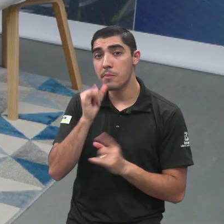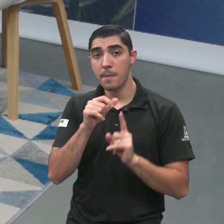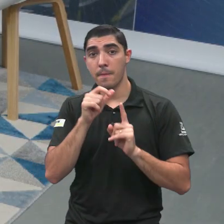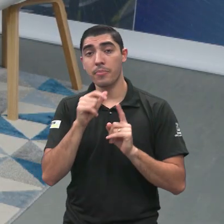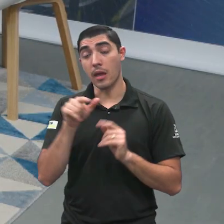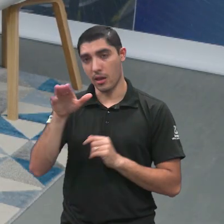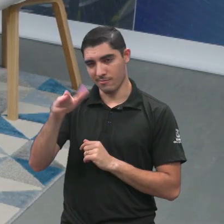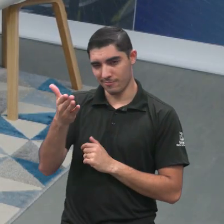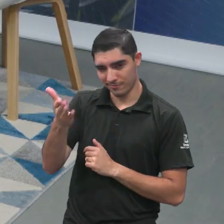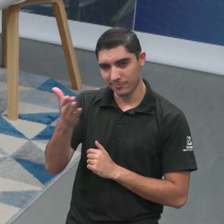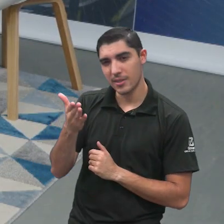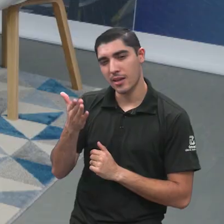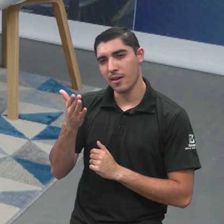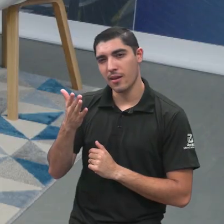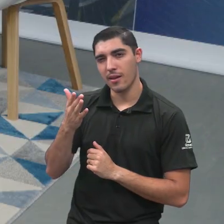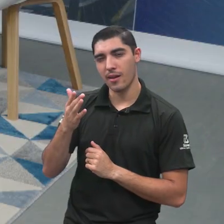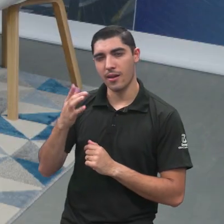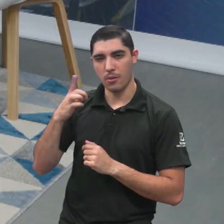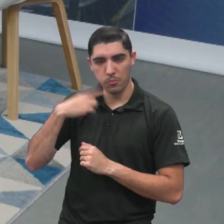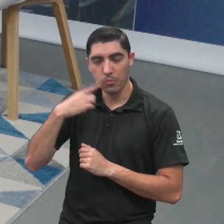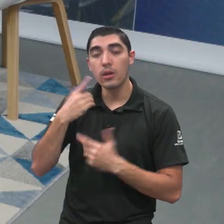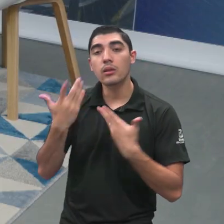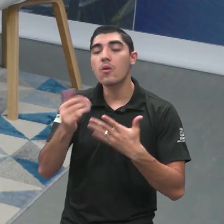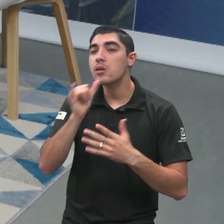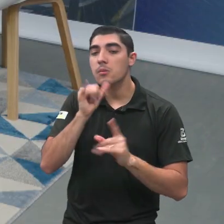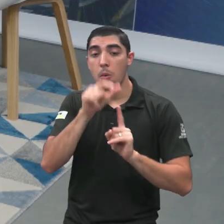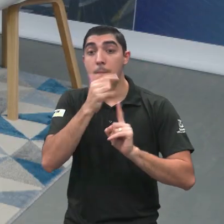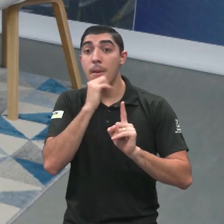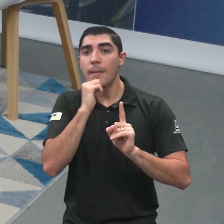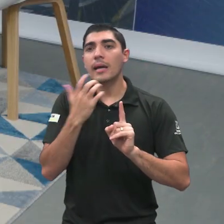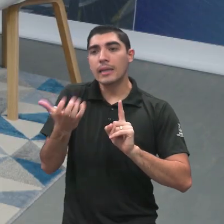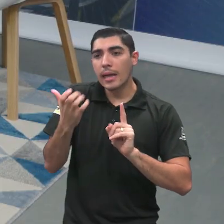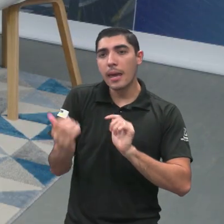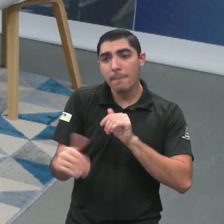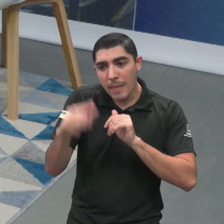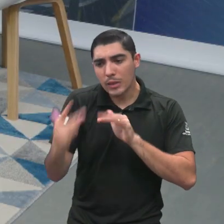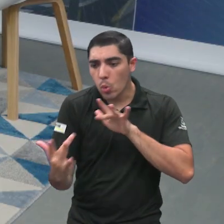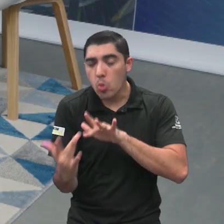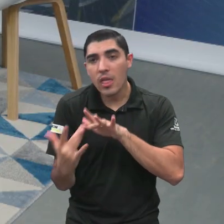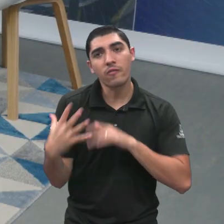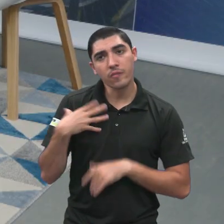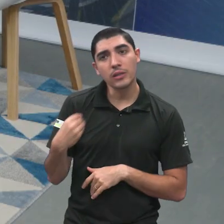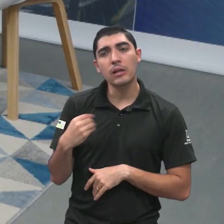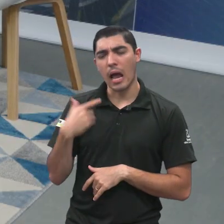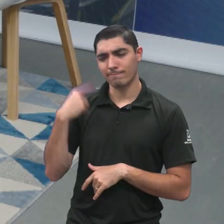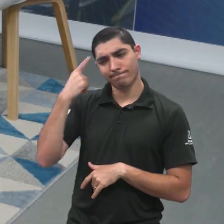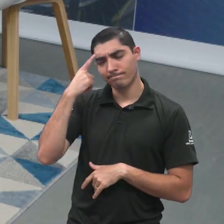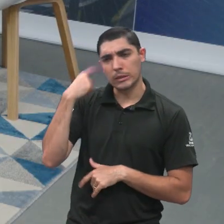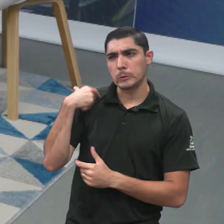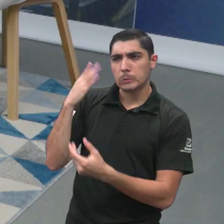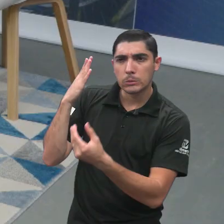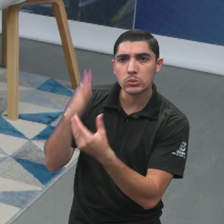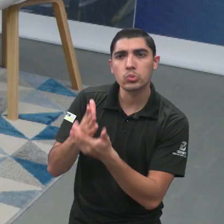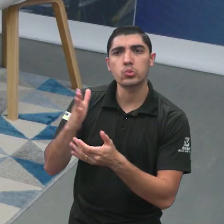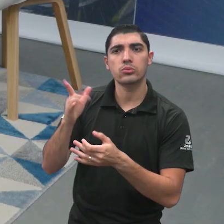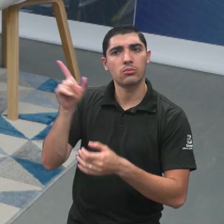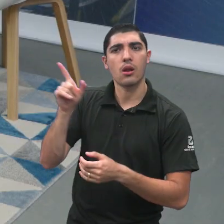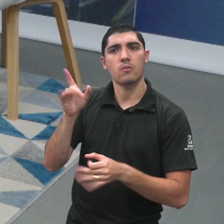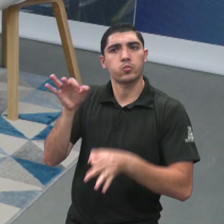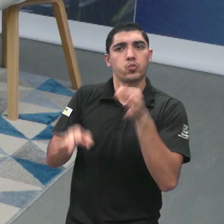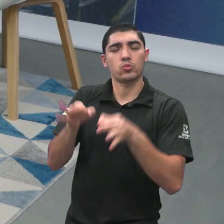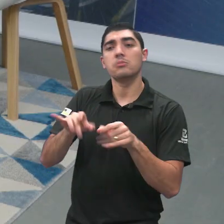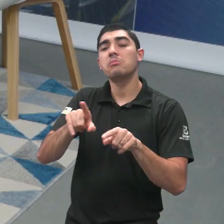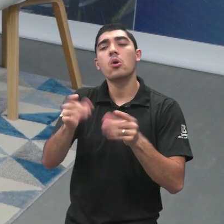presença do filho, né, e tem que pedir na justiça, em que caso, né, em que situações costuma ser alterado, o juiz